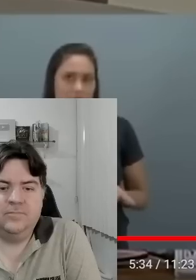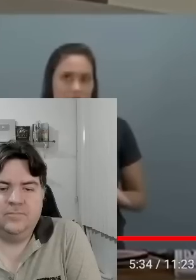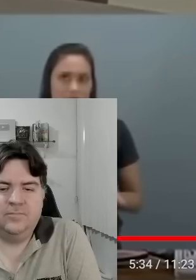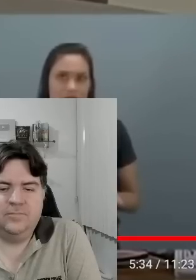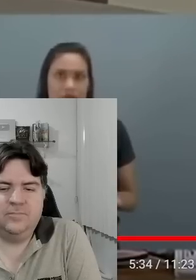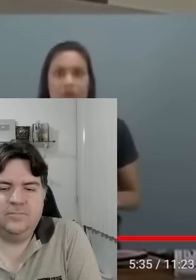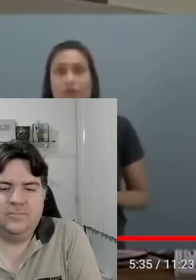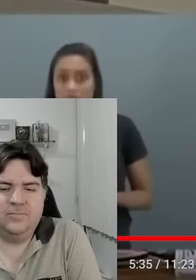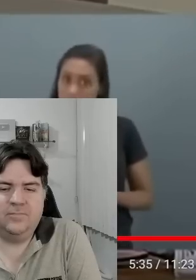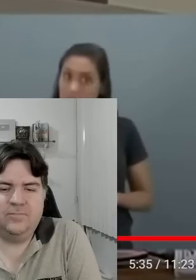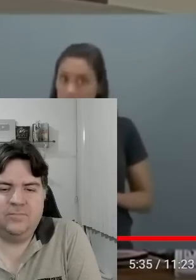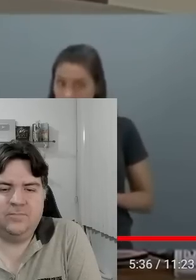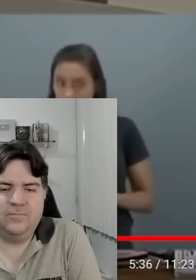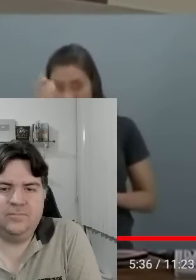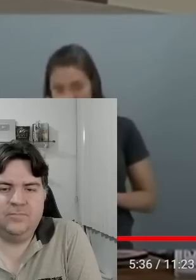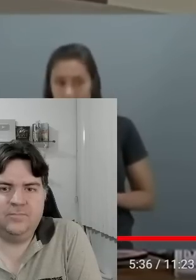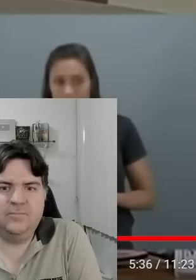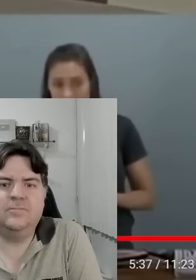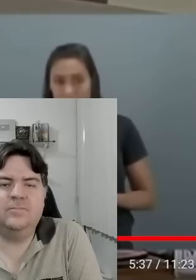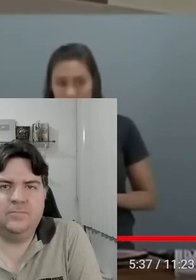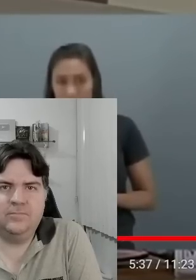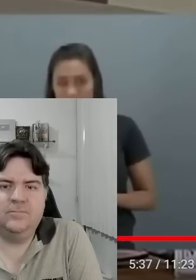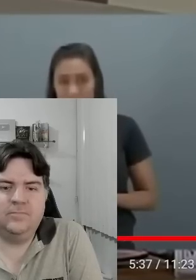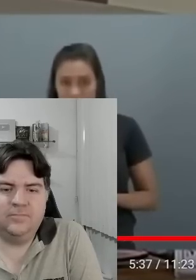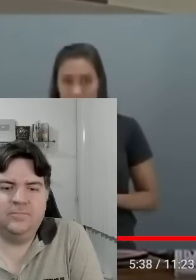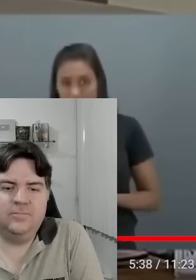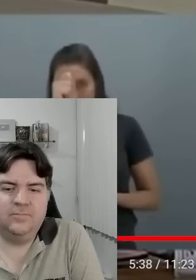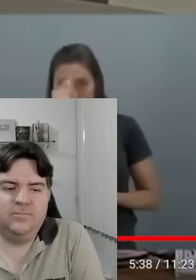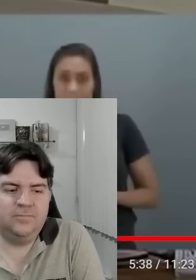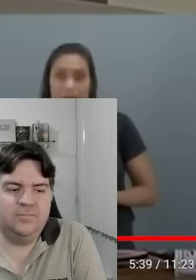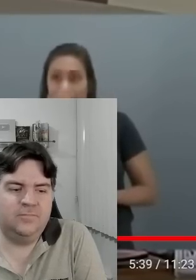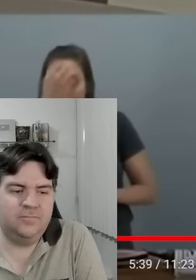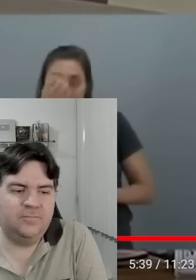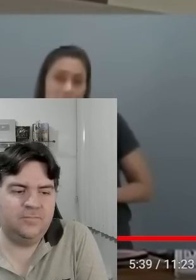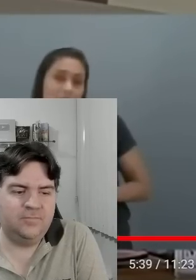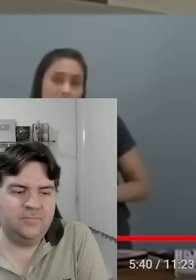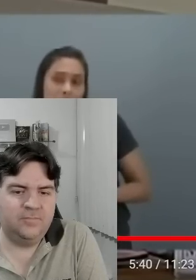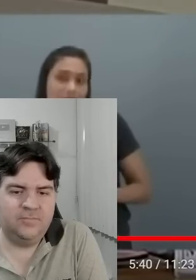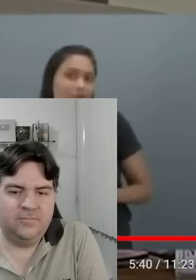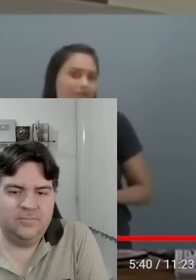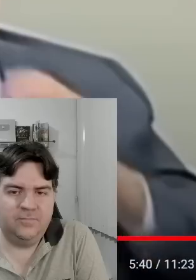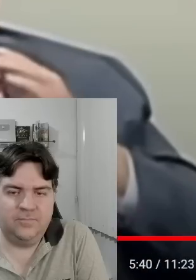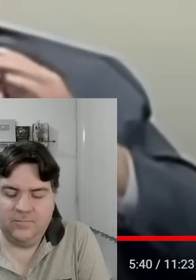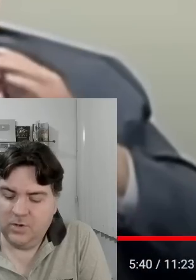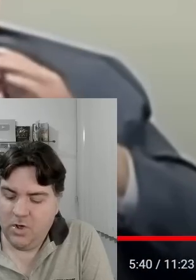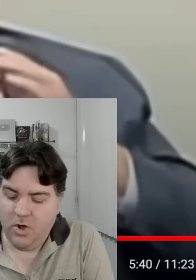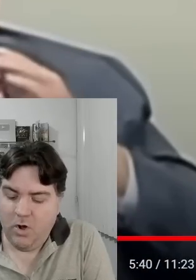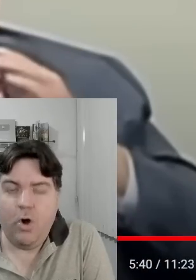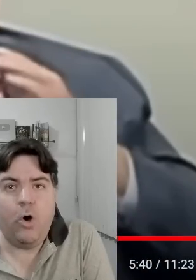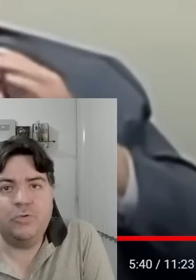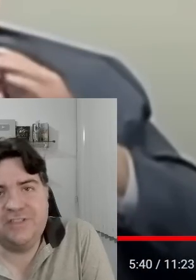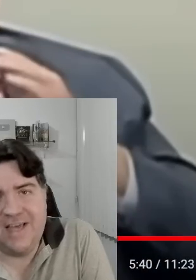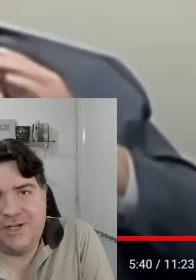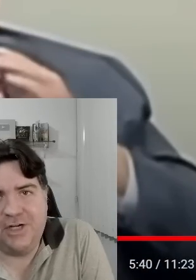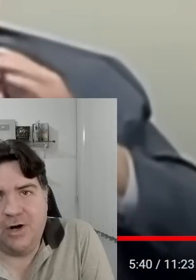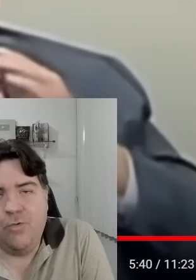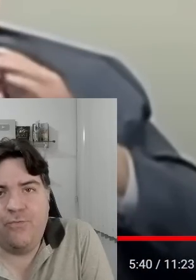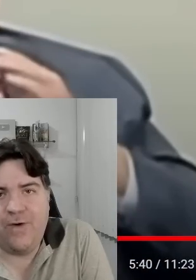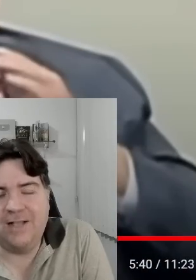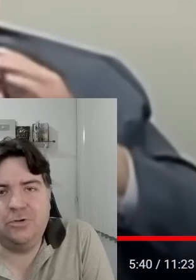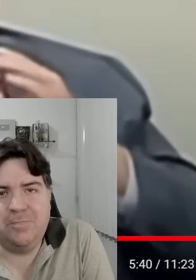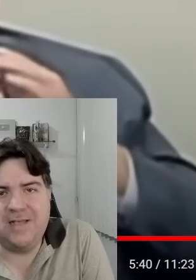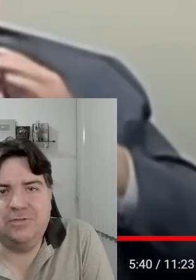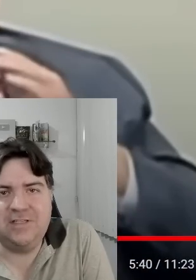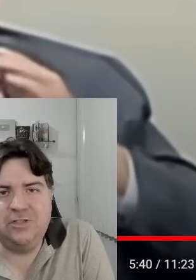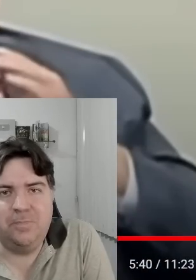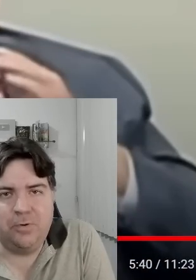feito, podíamos até ter agora dificuldades muito maiores para evacuar os brasileiros que estão nessa região. Ou seja, o